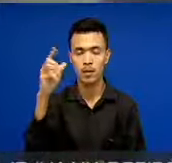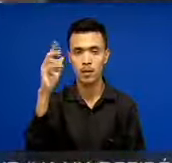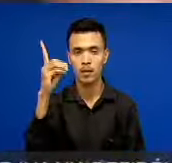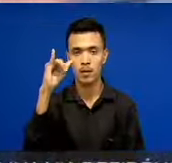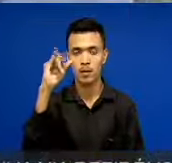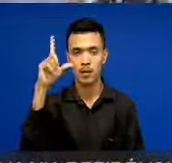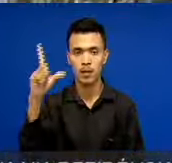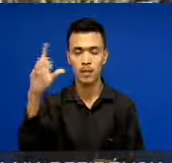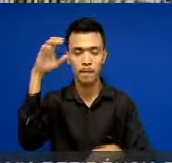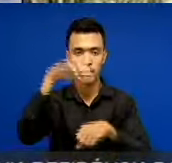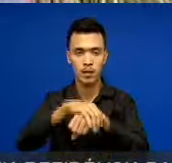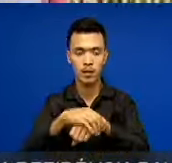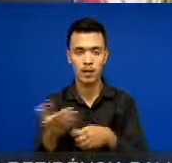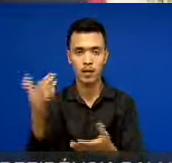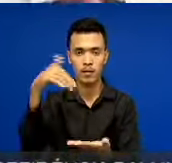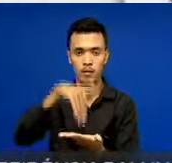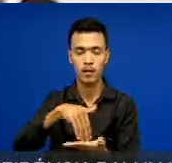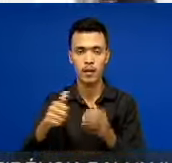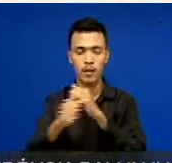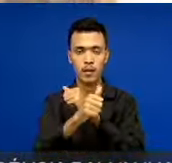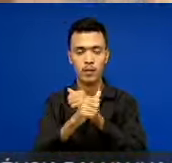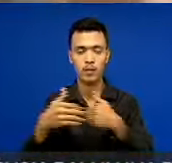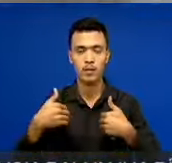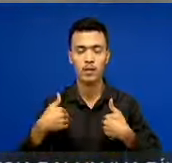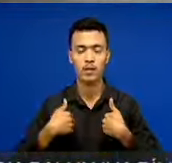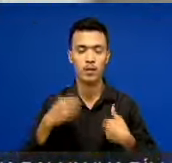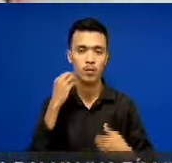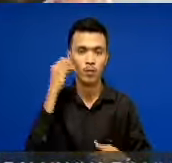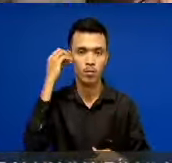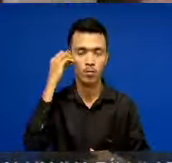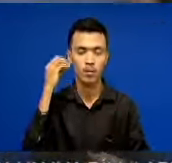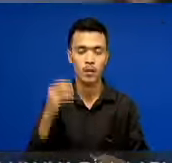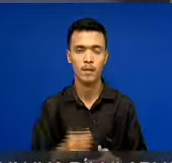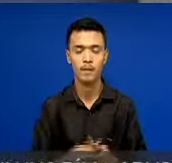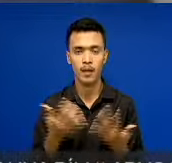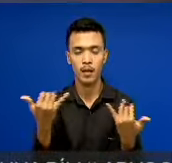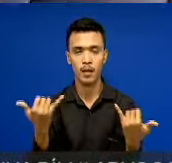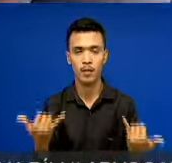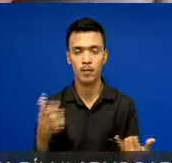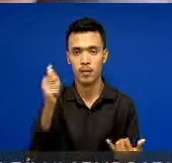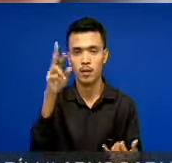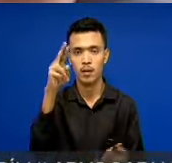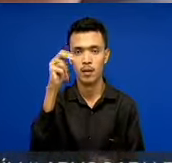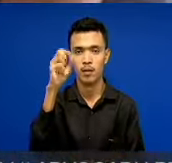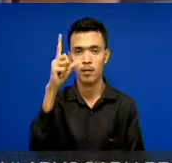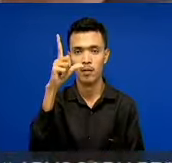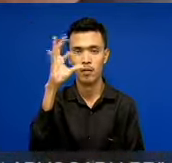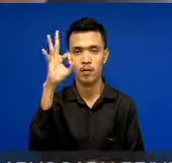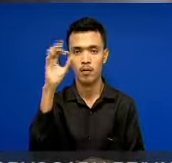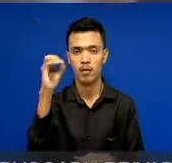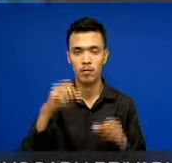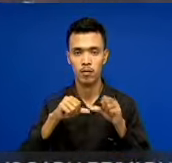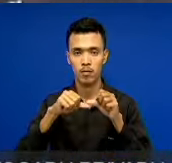0024/24.TRDIL, ou de captura ricas, arguido e na residência ba lunia dele. Dada um fugitivo, Arnolfo TVZR continua detenho